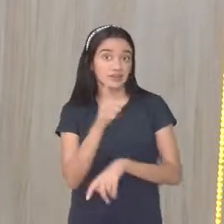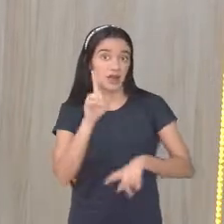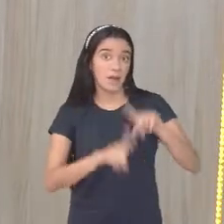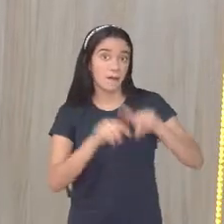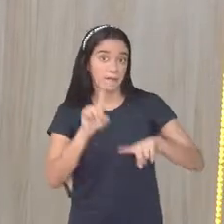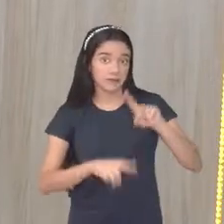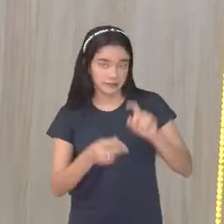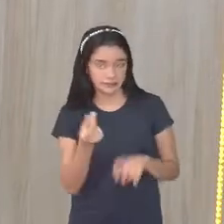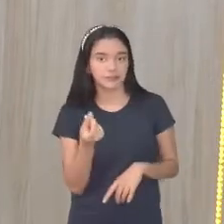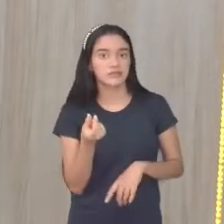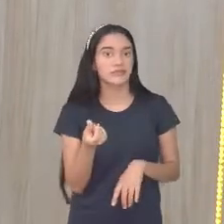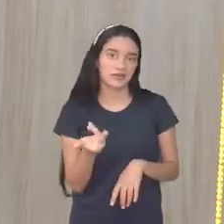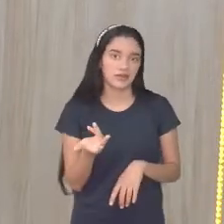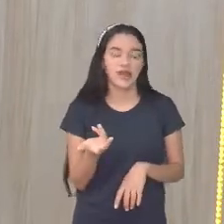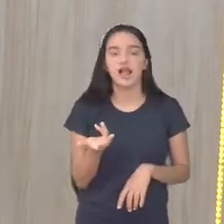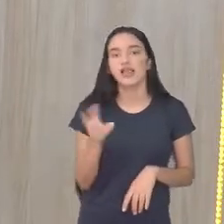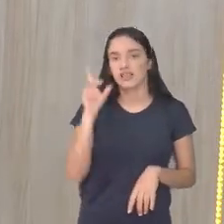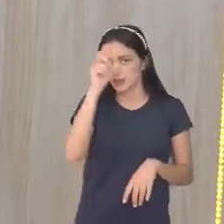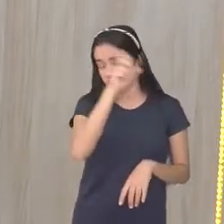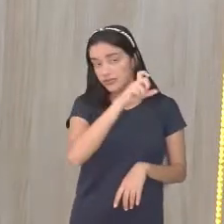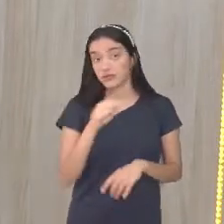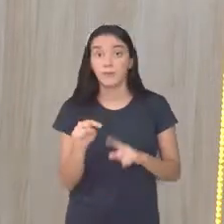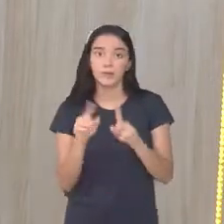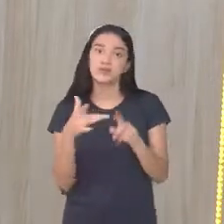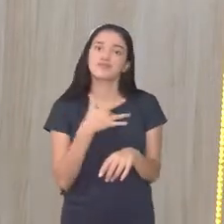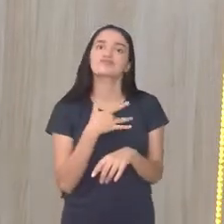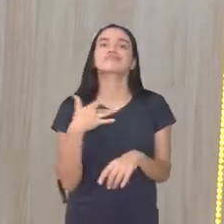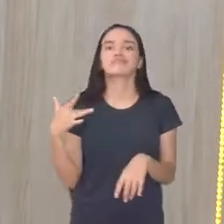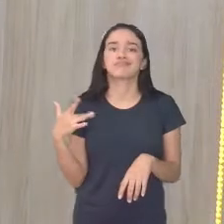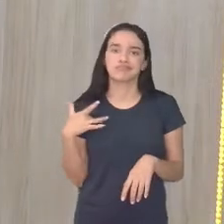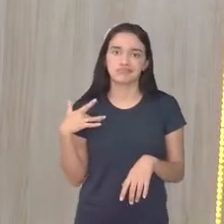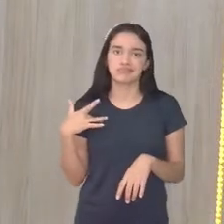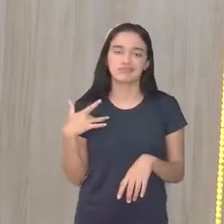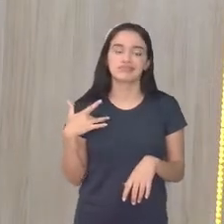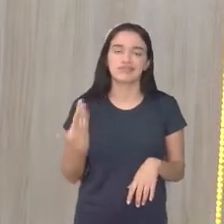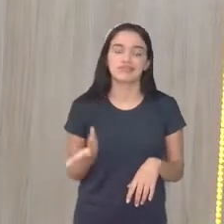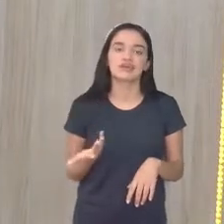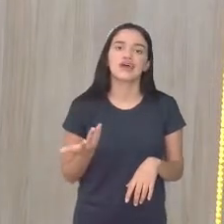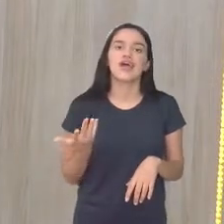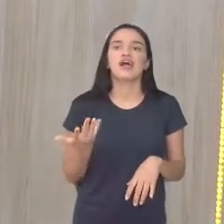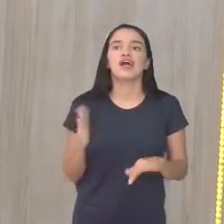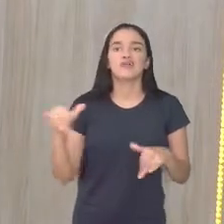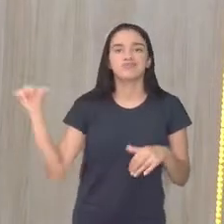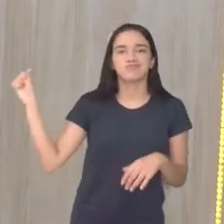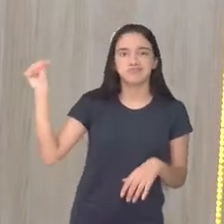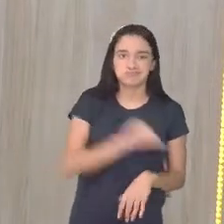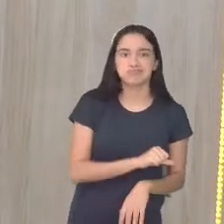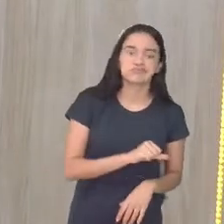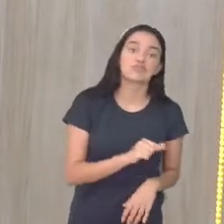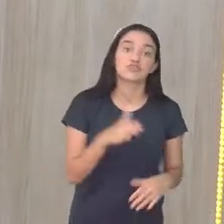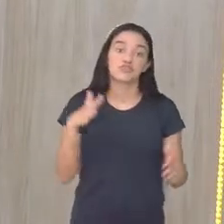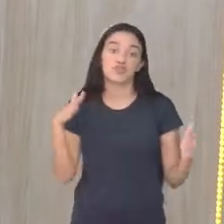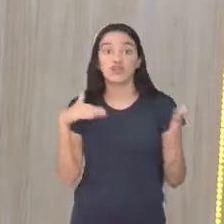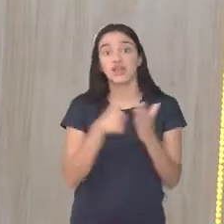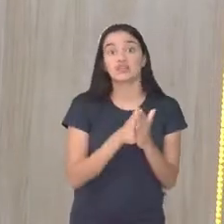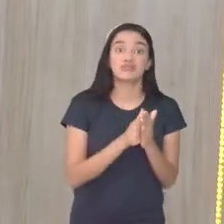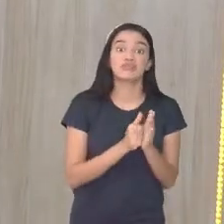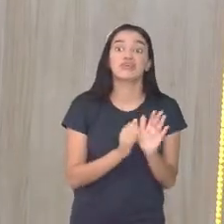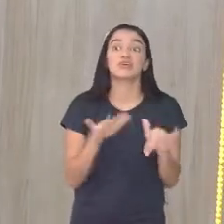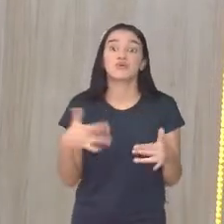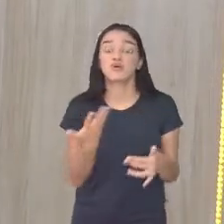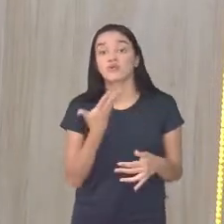foram artistas que mais se retrataram. Eu escolhi os que mais tiveram assim autorretratos, que mais tiveram a necessidade